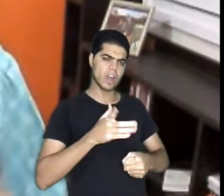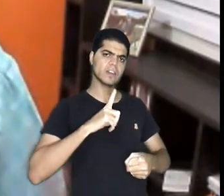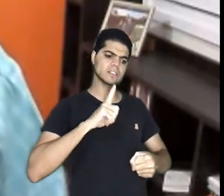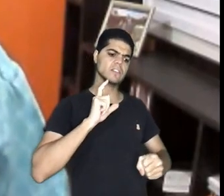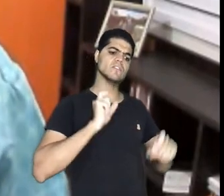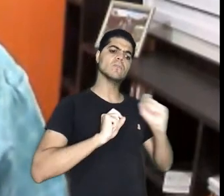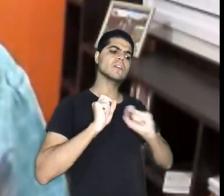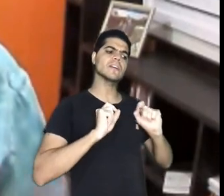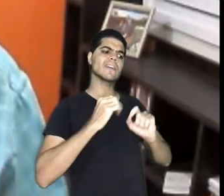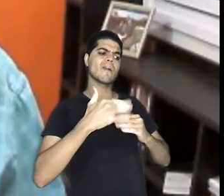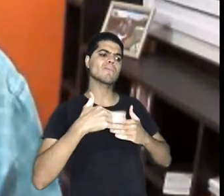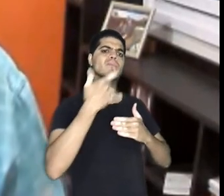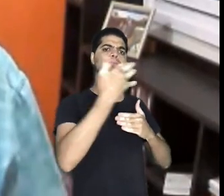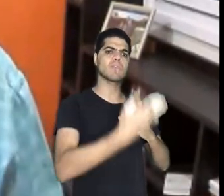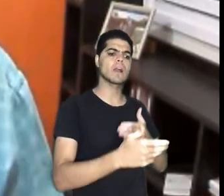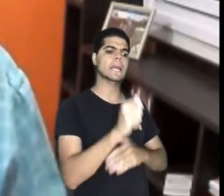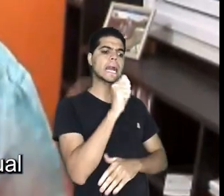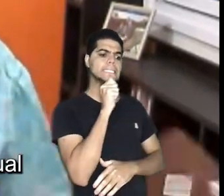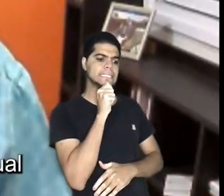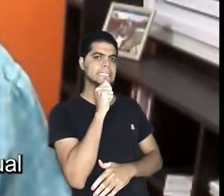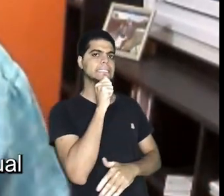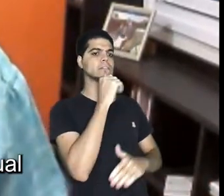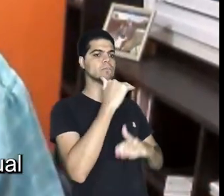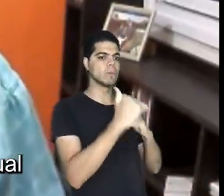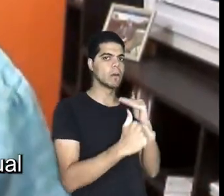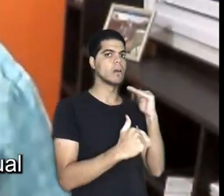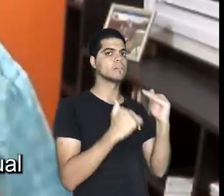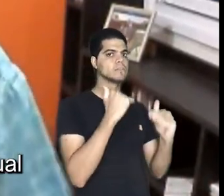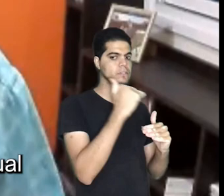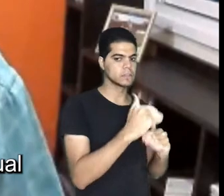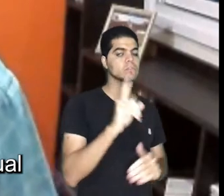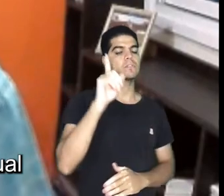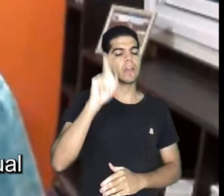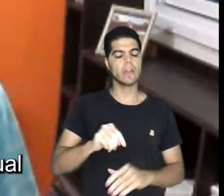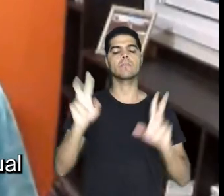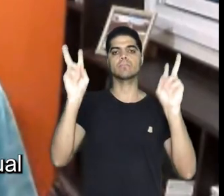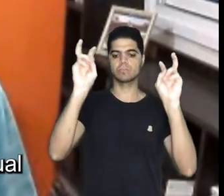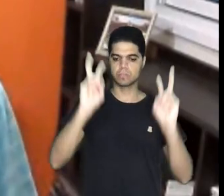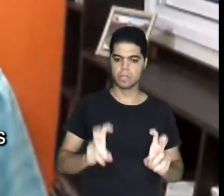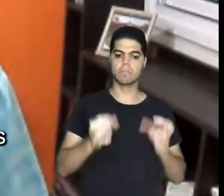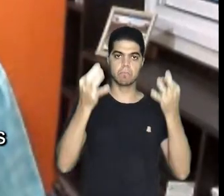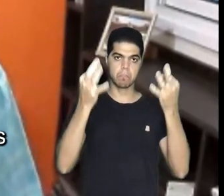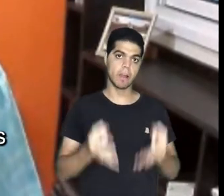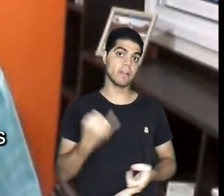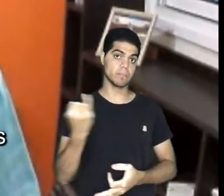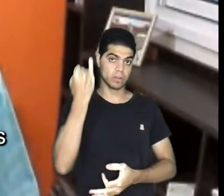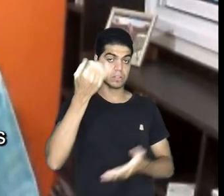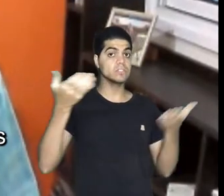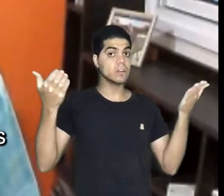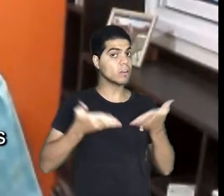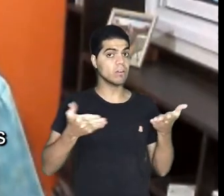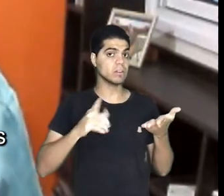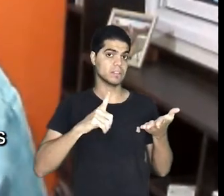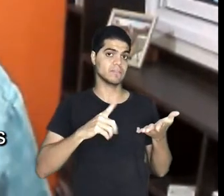e outras coisas que ainda estão se formando. Por isso, ela é um tema extremamente atual. E os debates